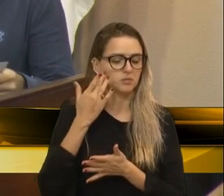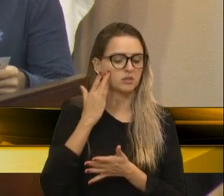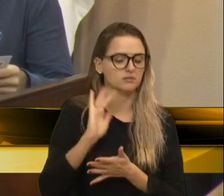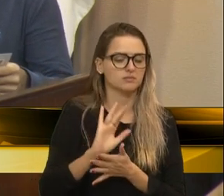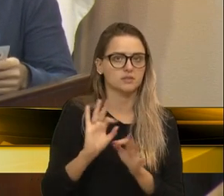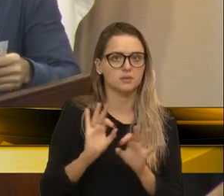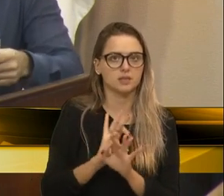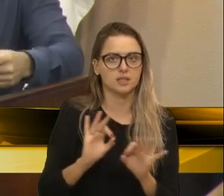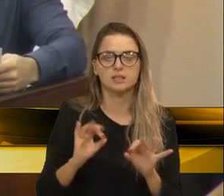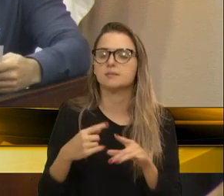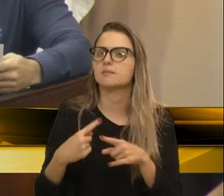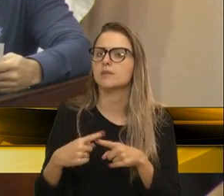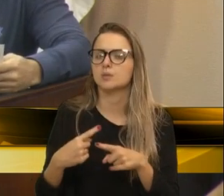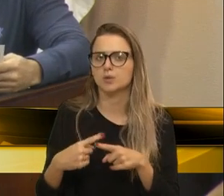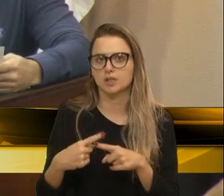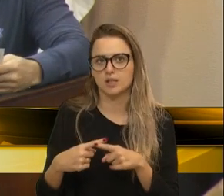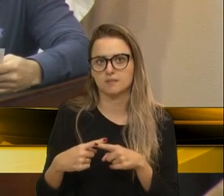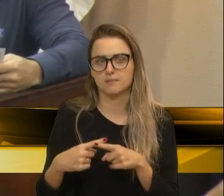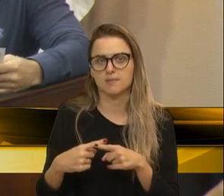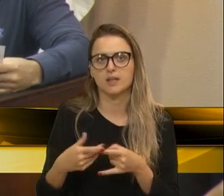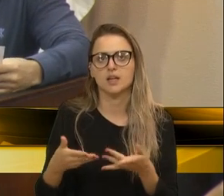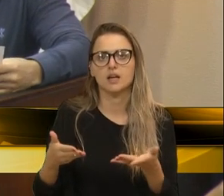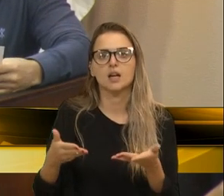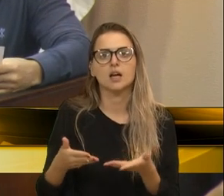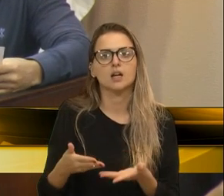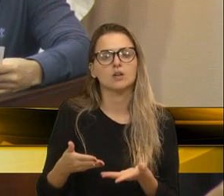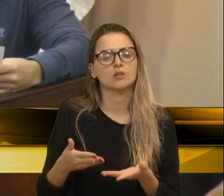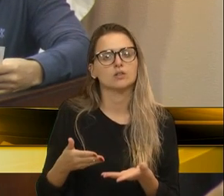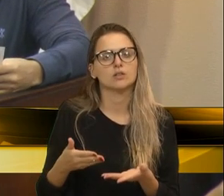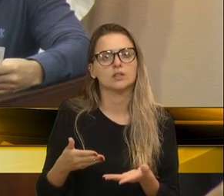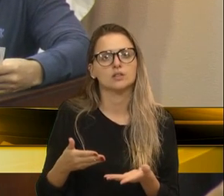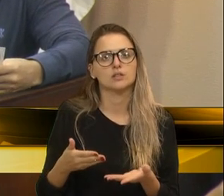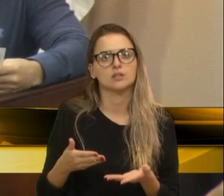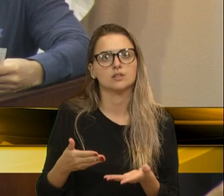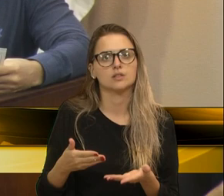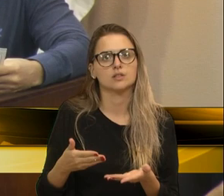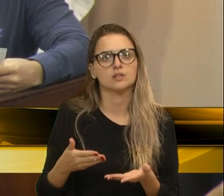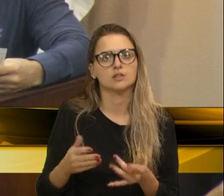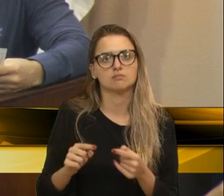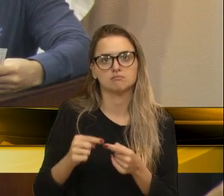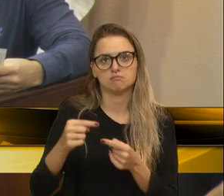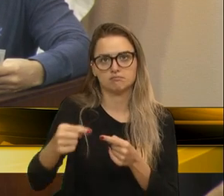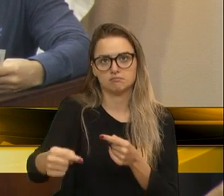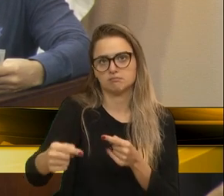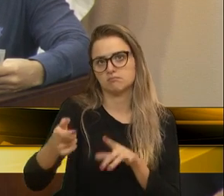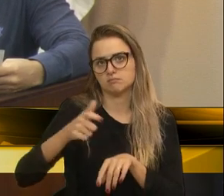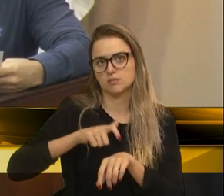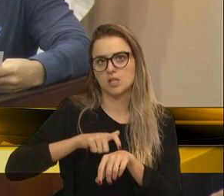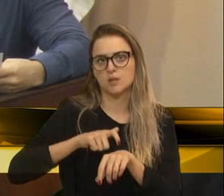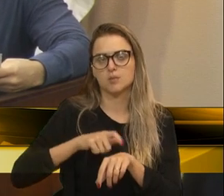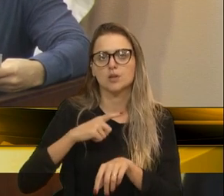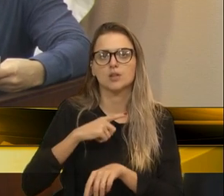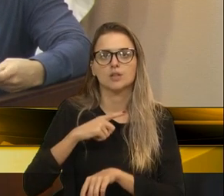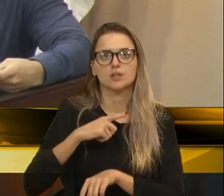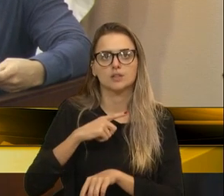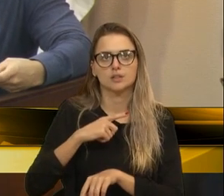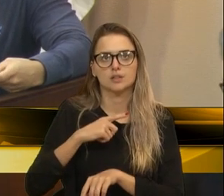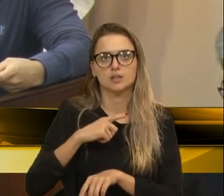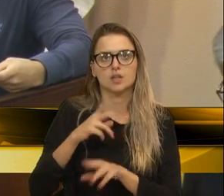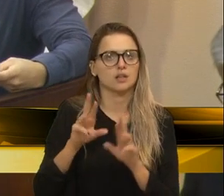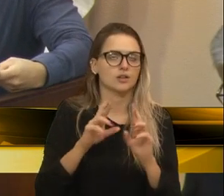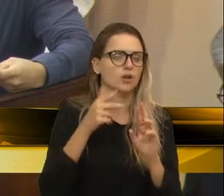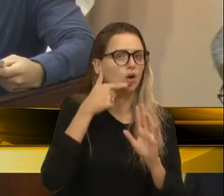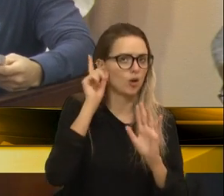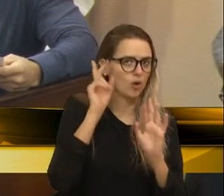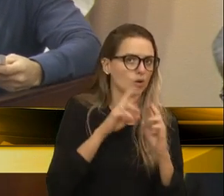né? Por quê? Agora, então, nos próximos dias, está tramitando, estava em reunião